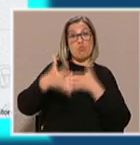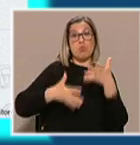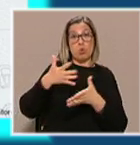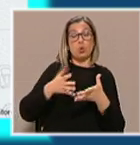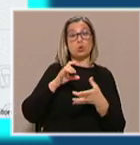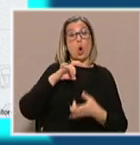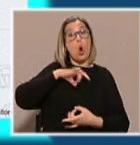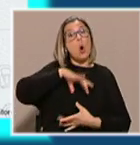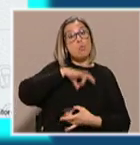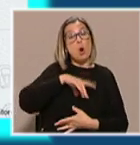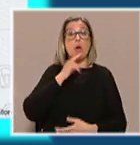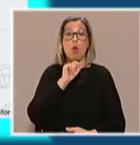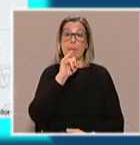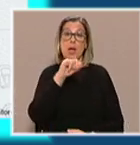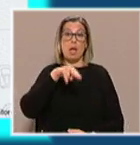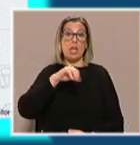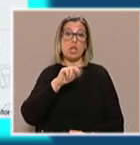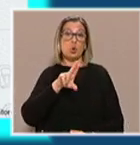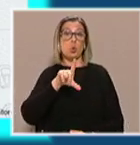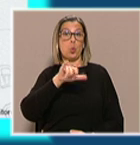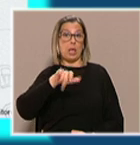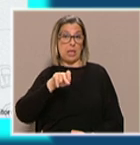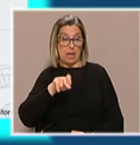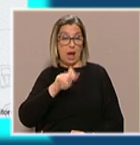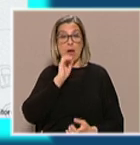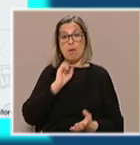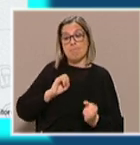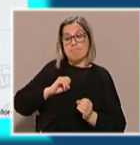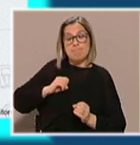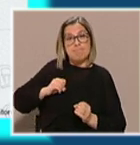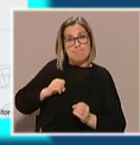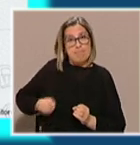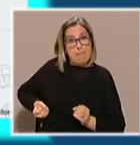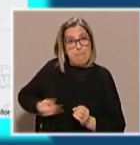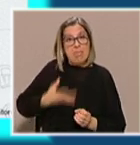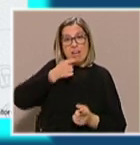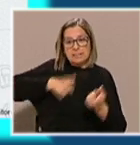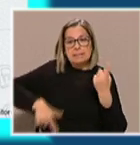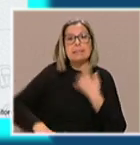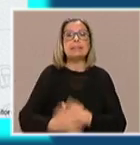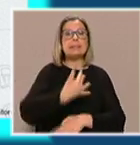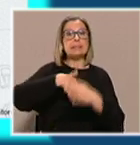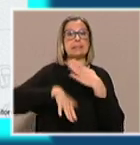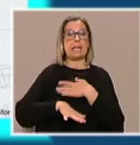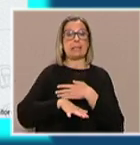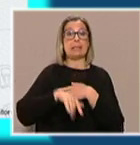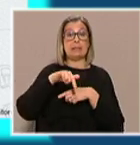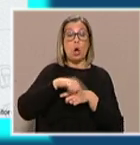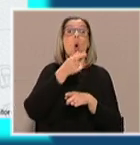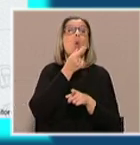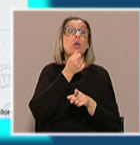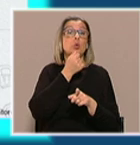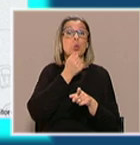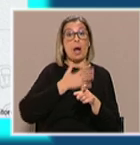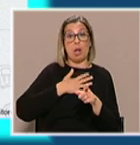lançada na corrente sanguínea. E ao ser lançada na corrente sanguínea, o açúcar é o nosso a glicose é o